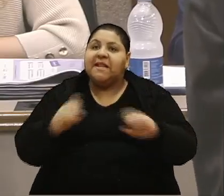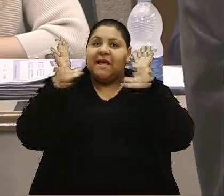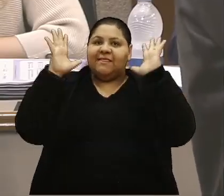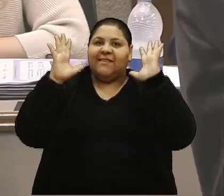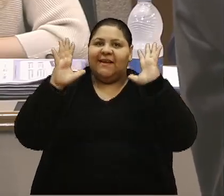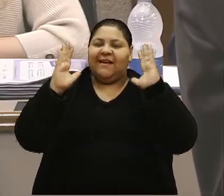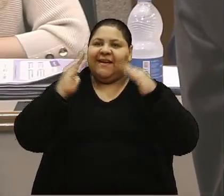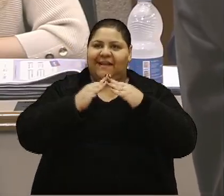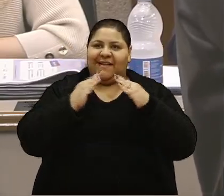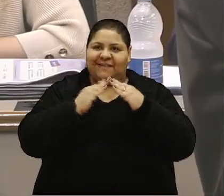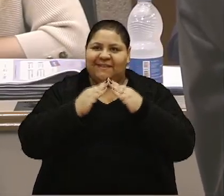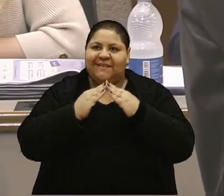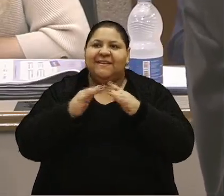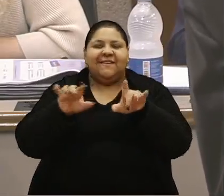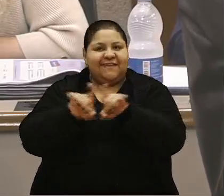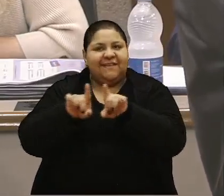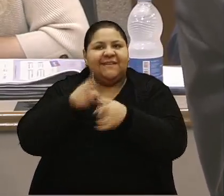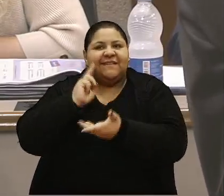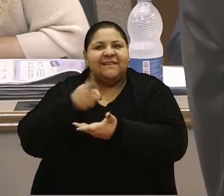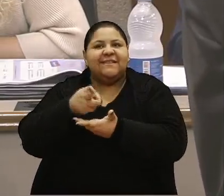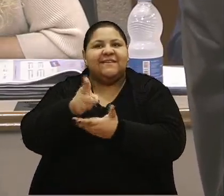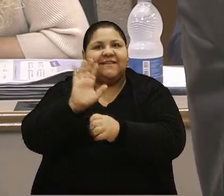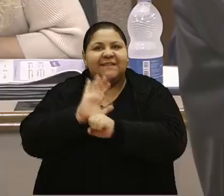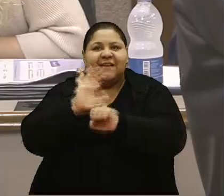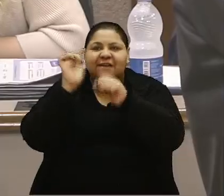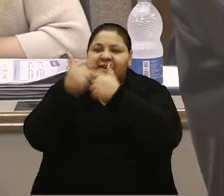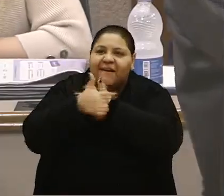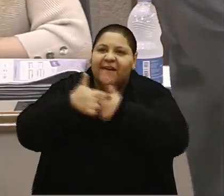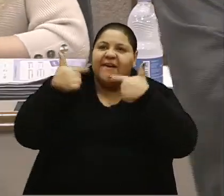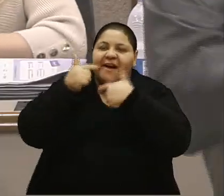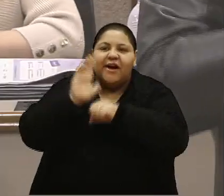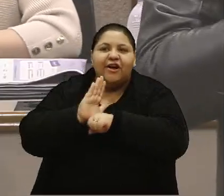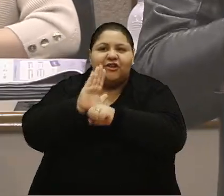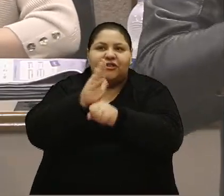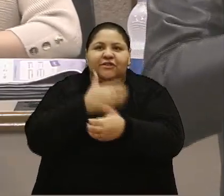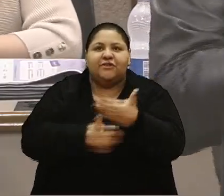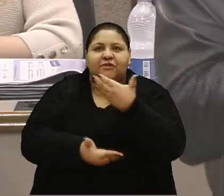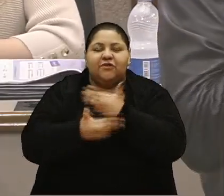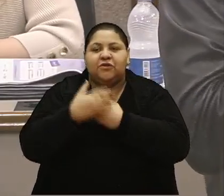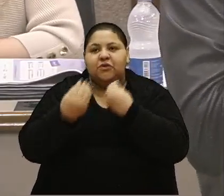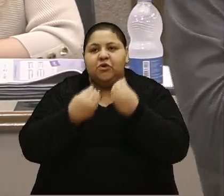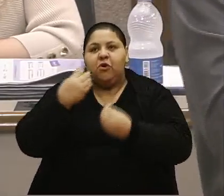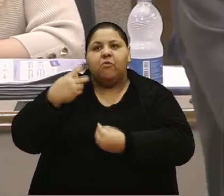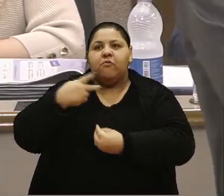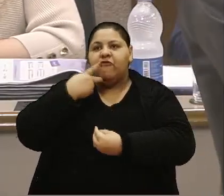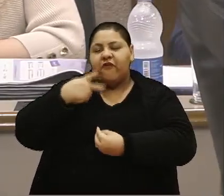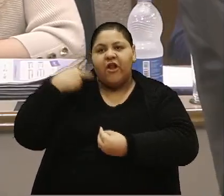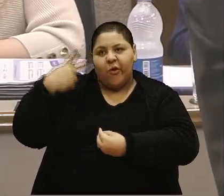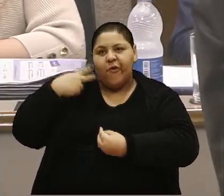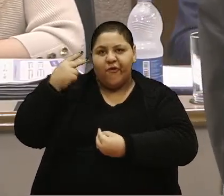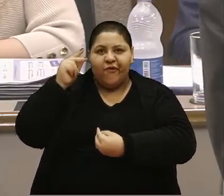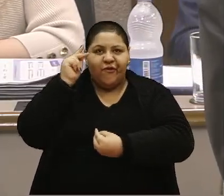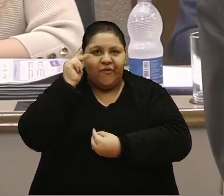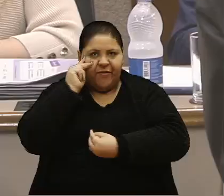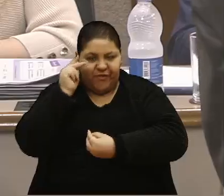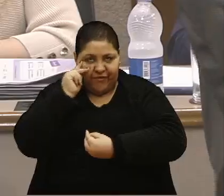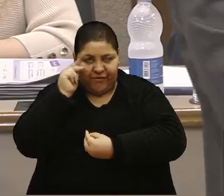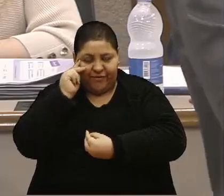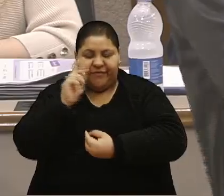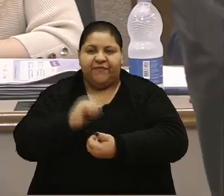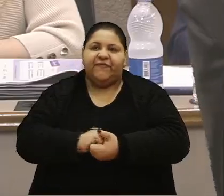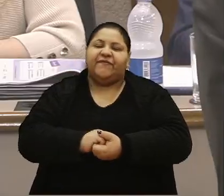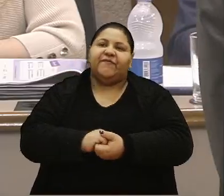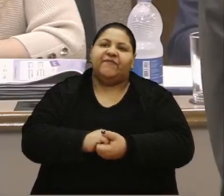Gui, também sempre de muito bom humor, ajudando a todos, como relata o nosso grande irmão e colega